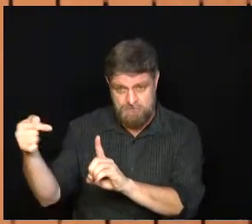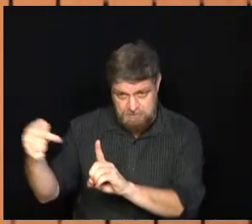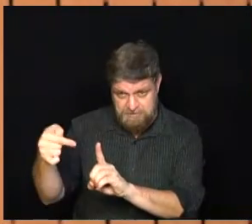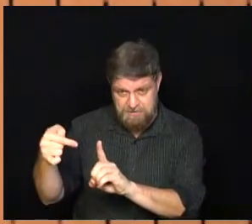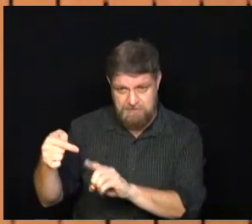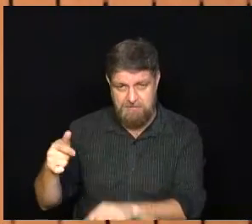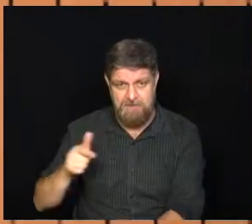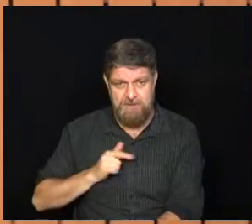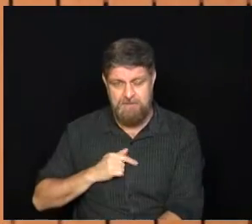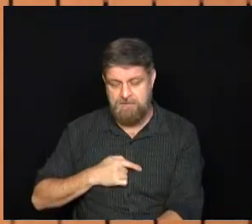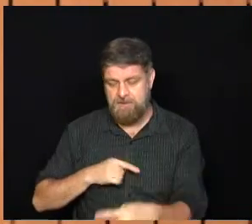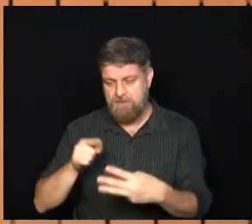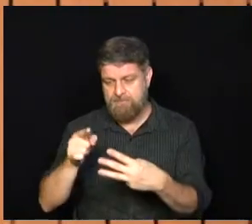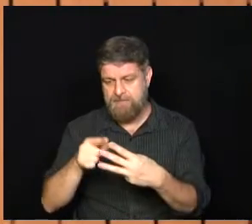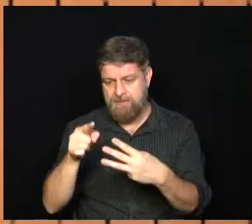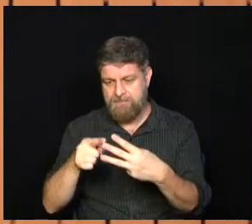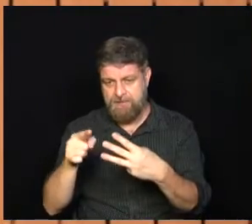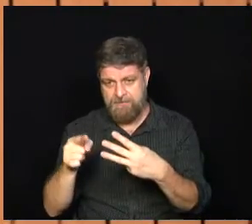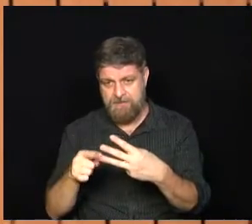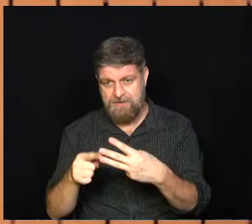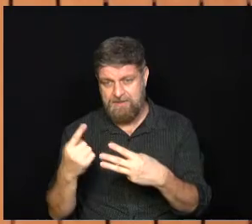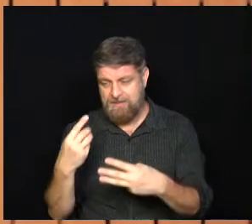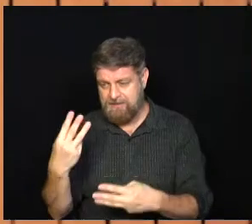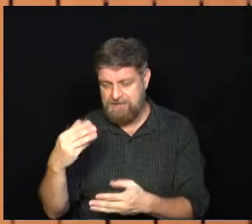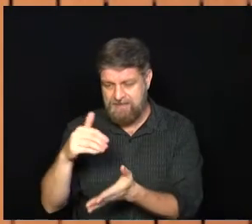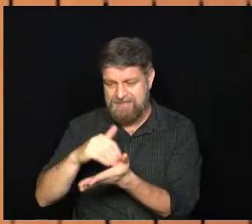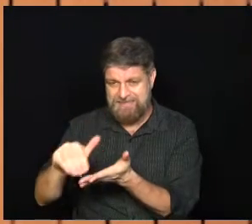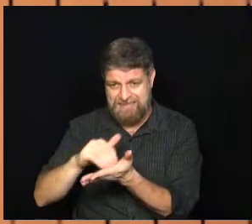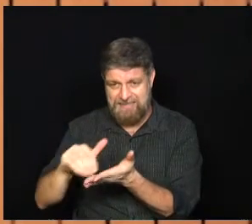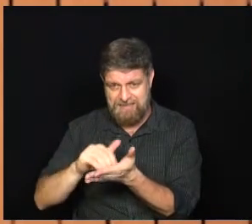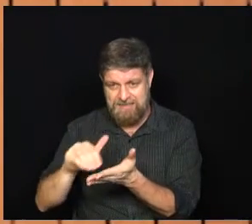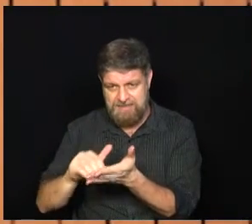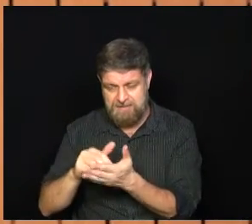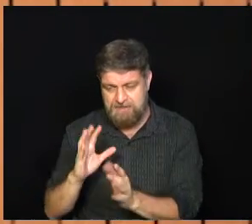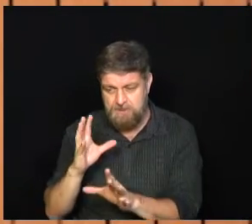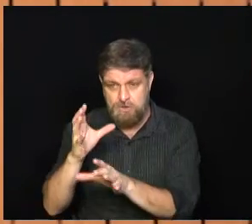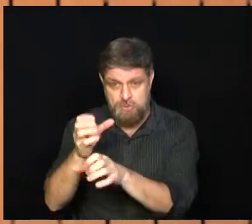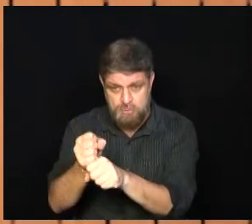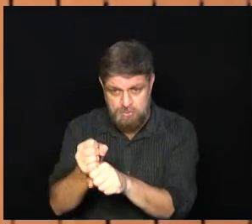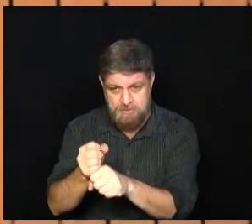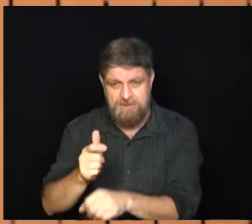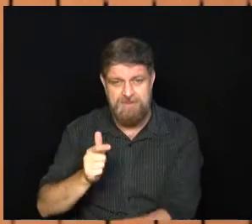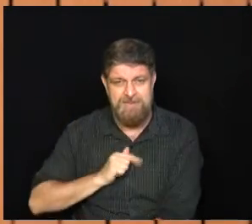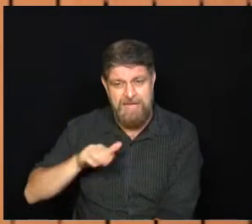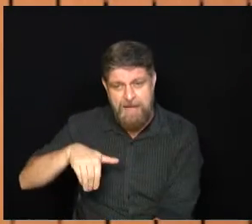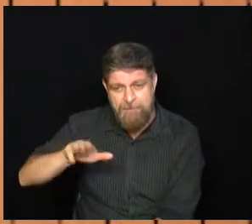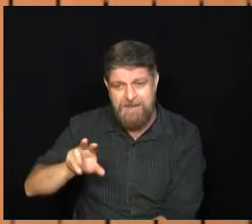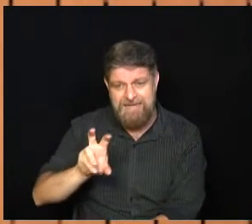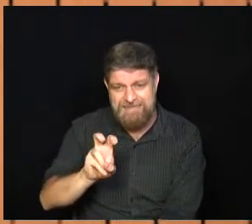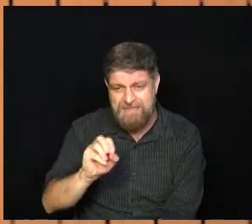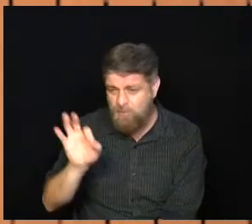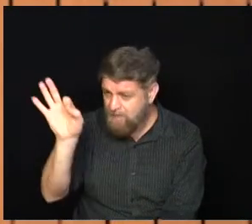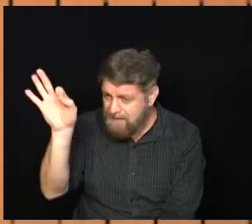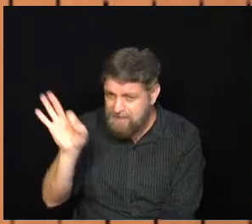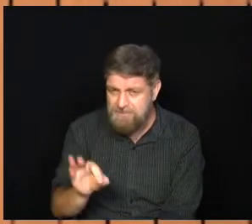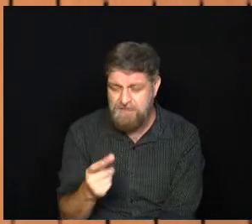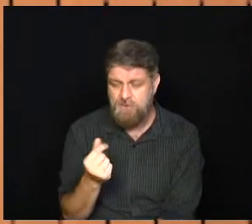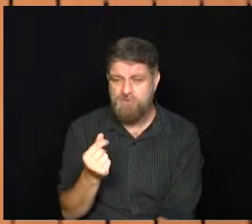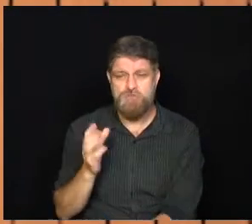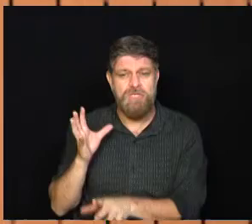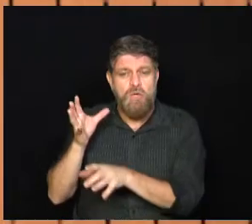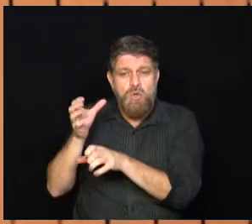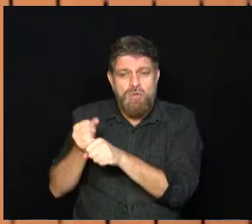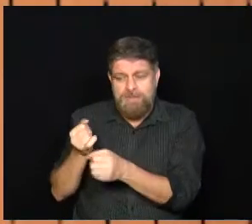que forma o trio das 3 secretarias sociais, que juntas têm mais de 50% da